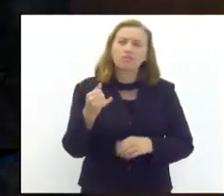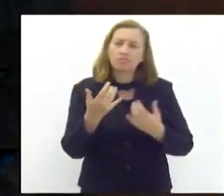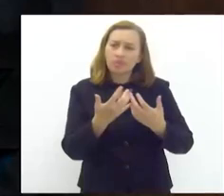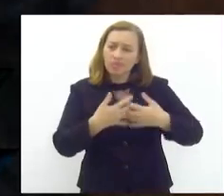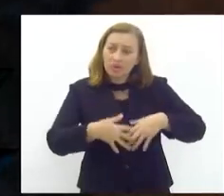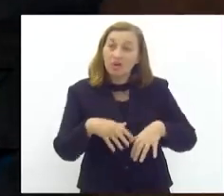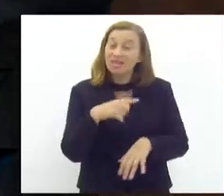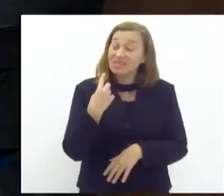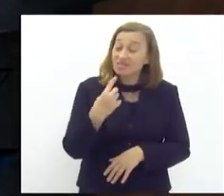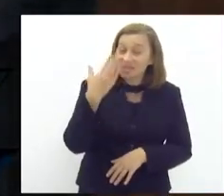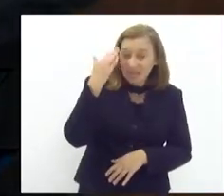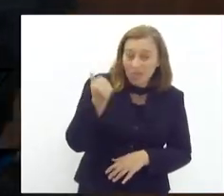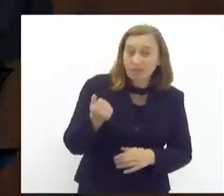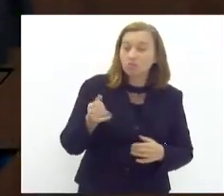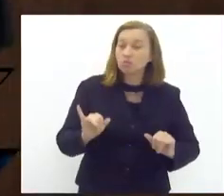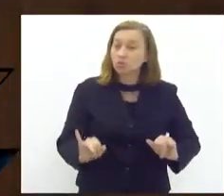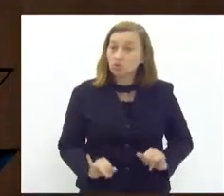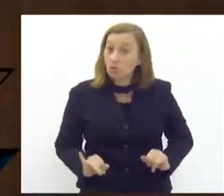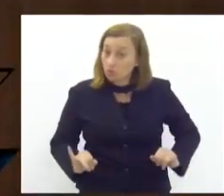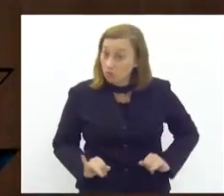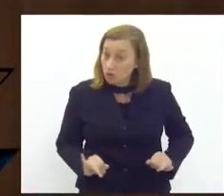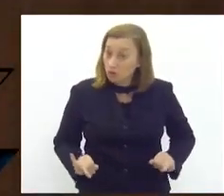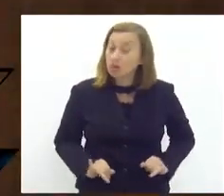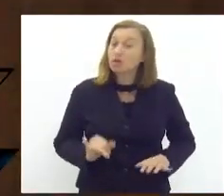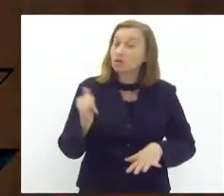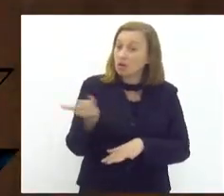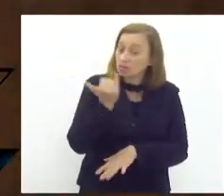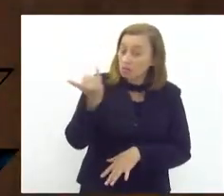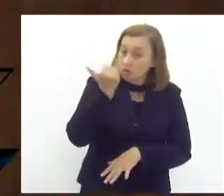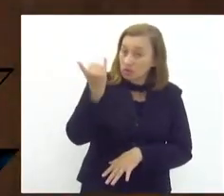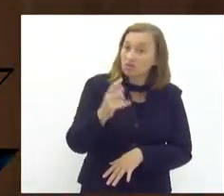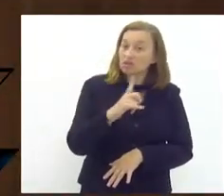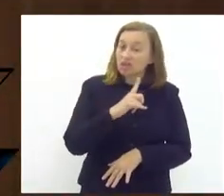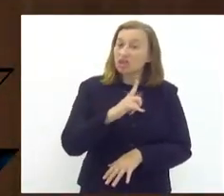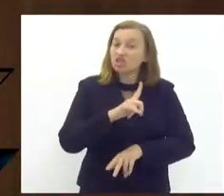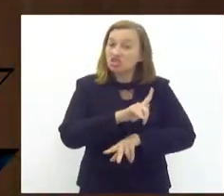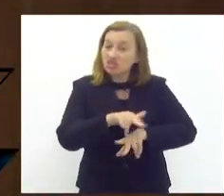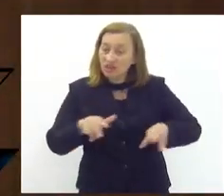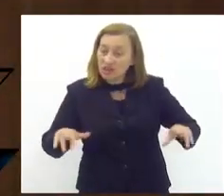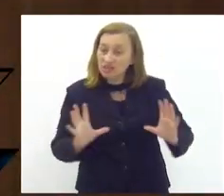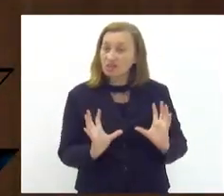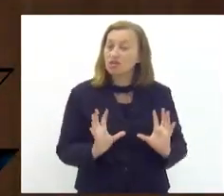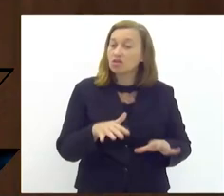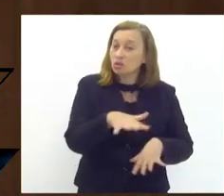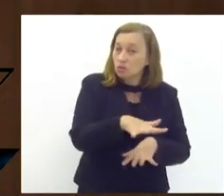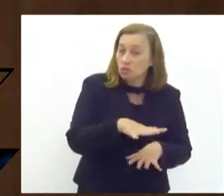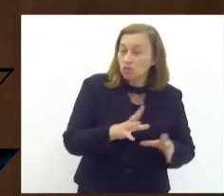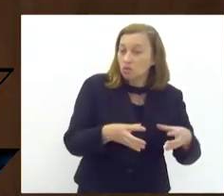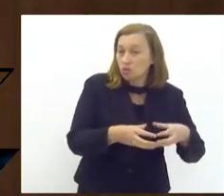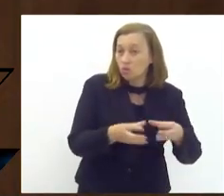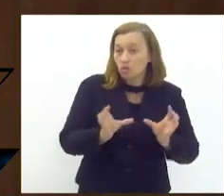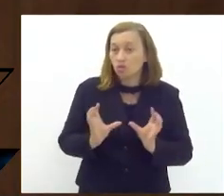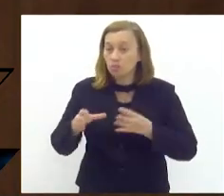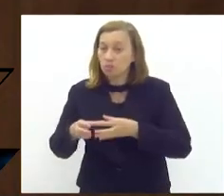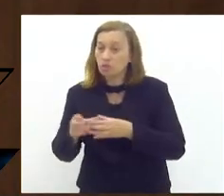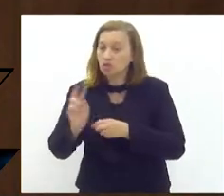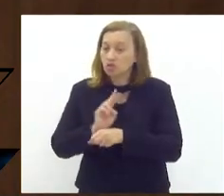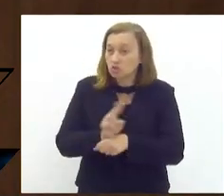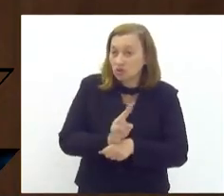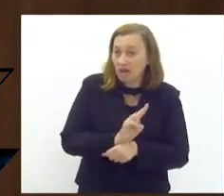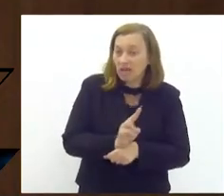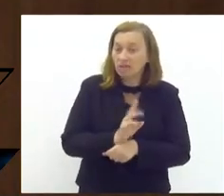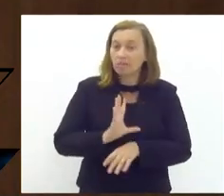a gente sabe que Petrópolis sofreu e o quanto é importante a gente ter lá diversos unidade de conservação para tão amada cidade de Petrópolis